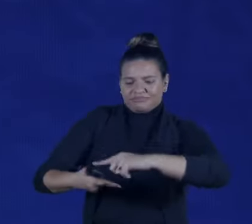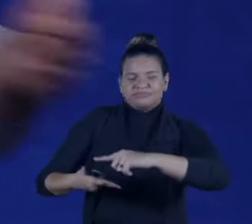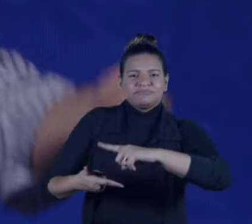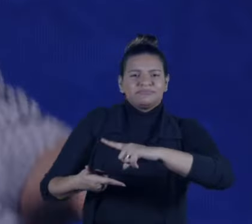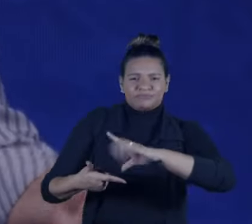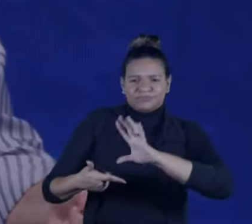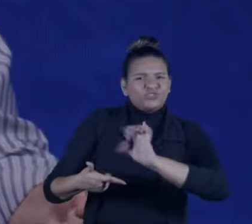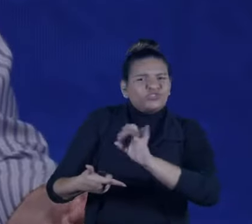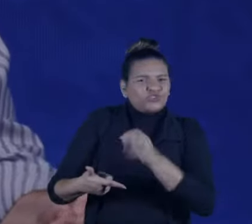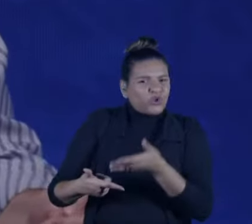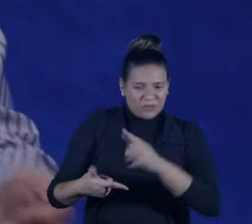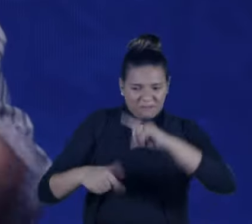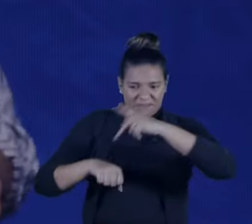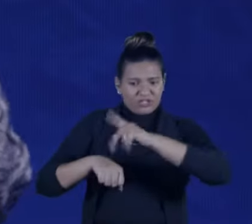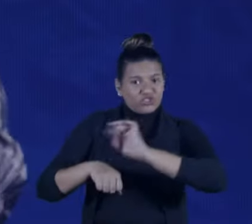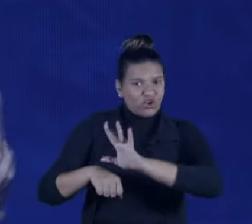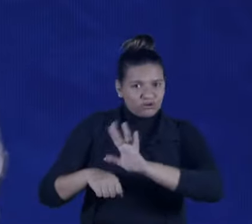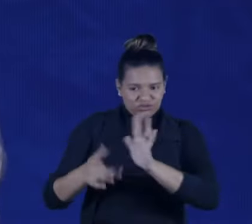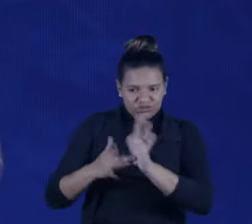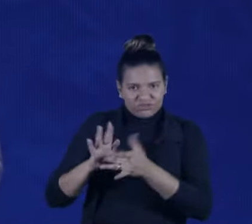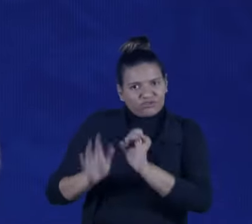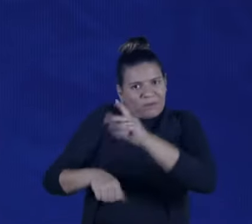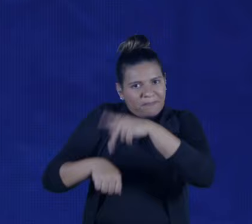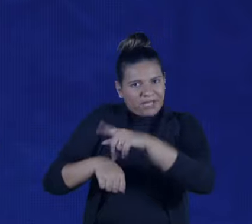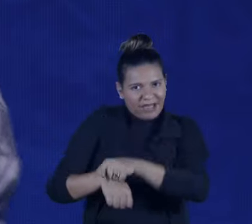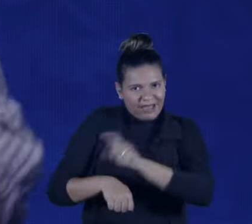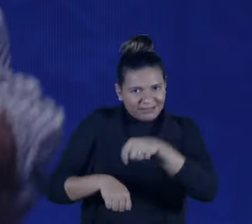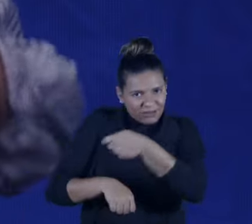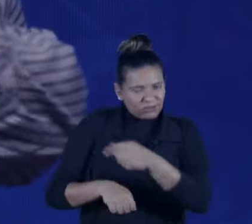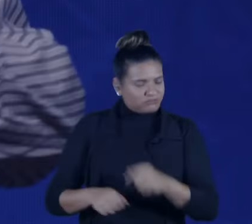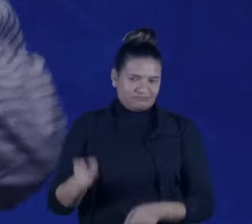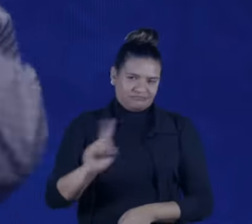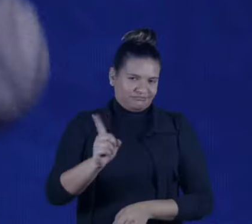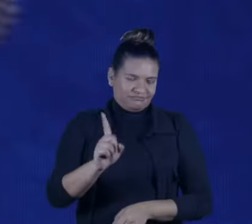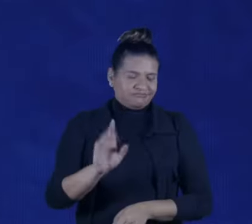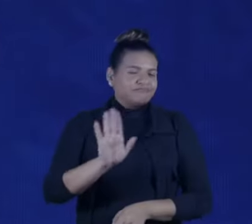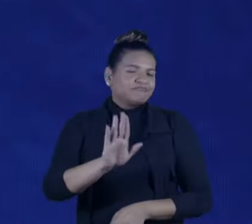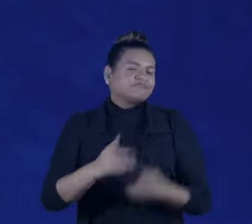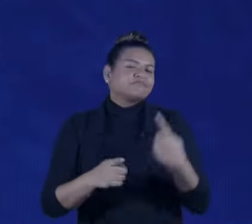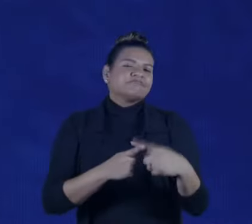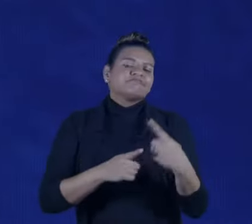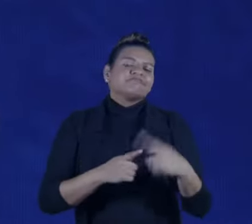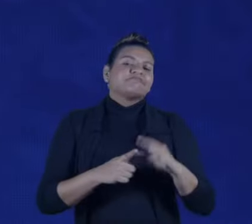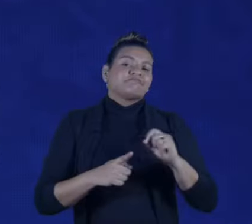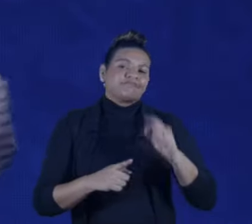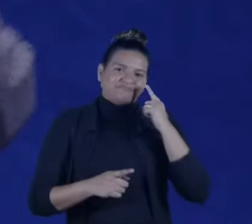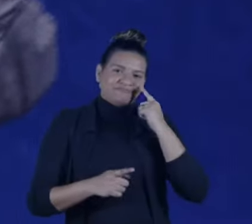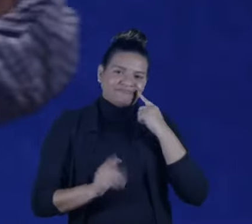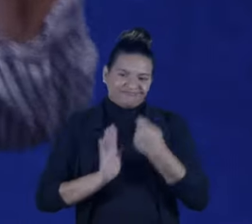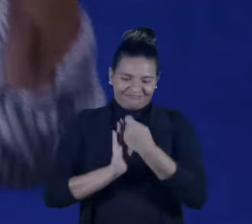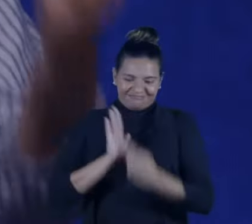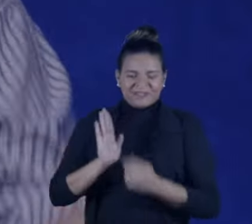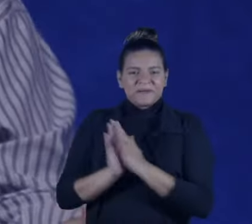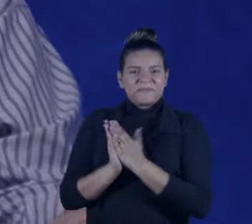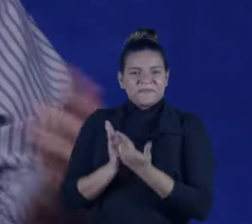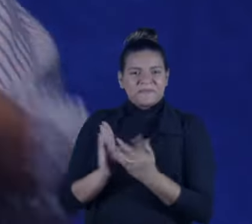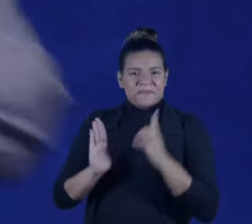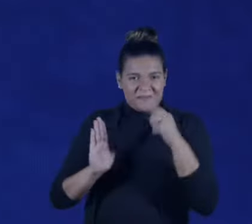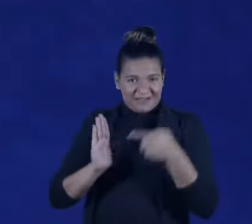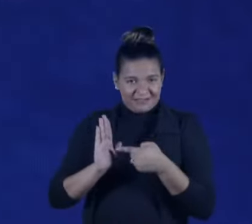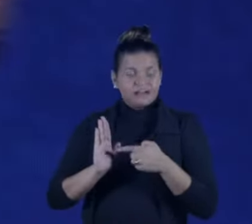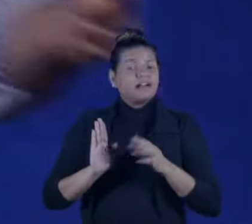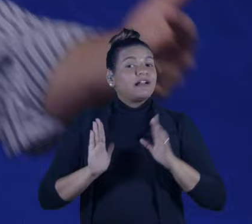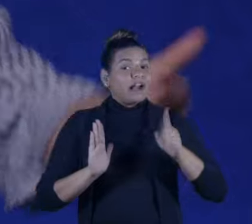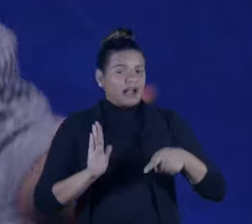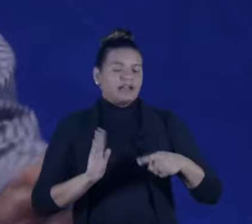de fundação de um edifício. Aqui o texto, ele amplia. Na verdade, Jesus é a pedra